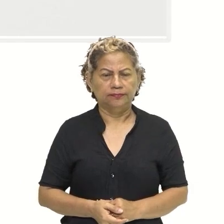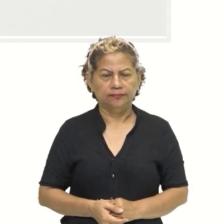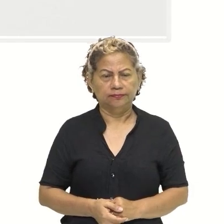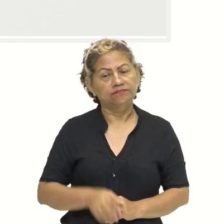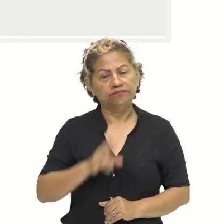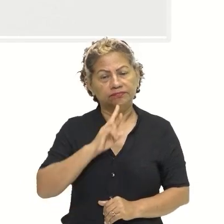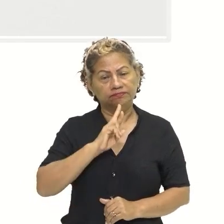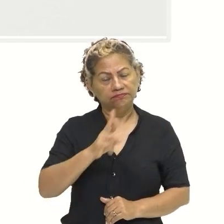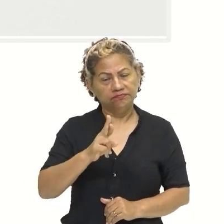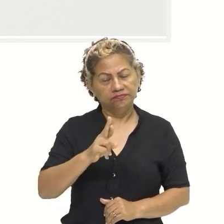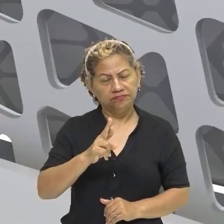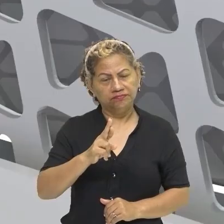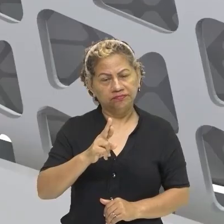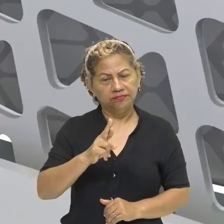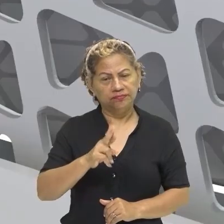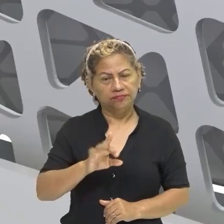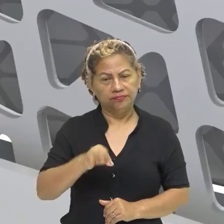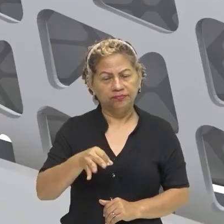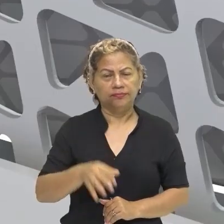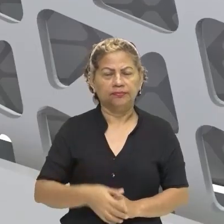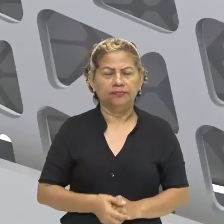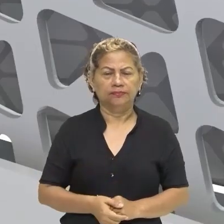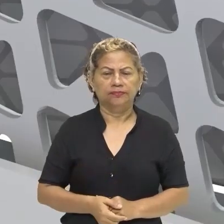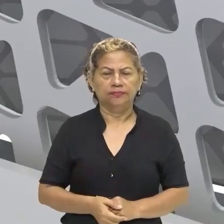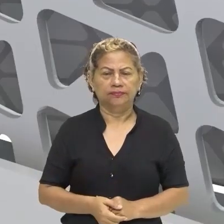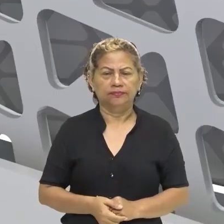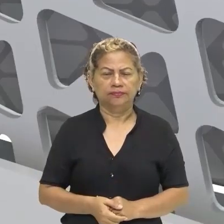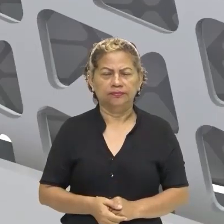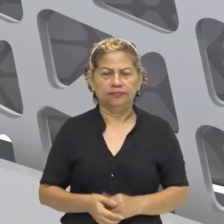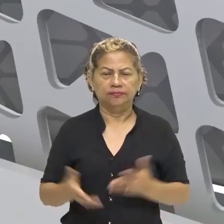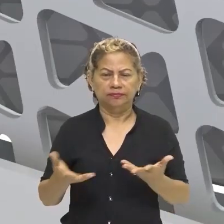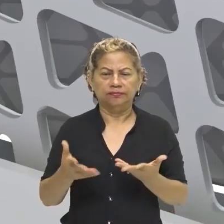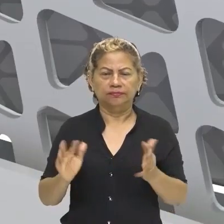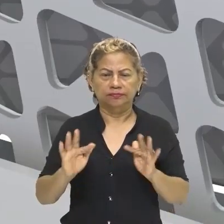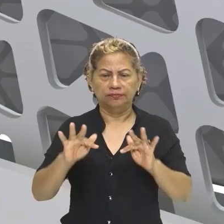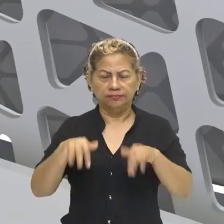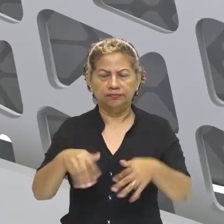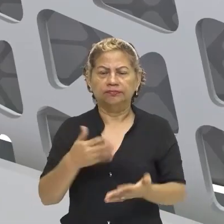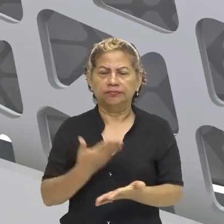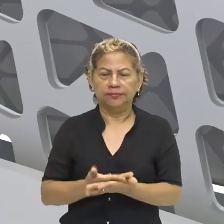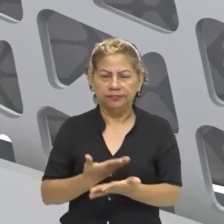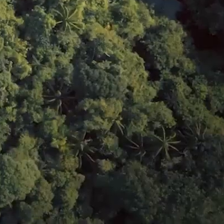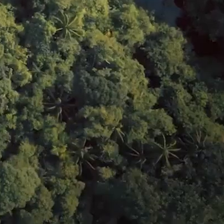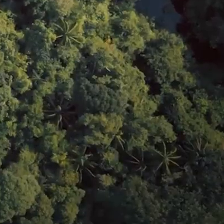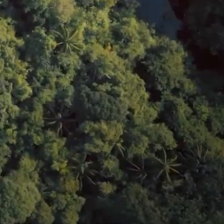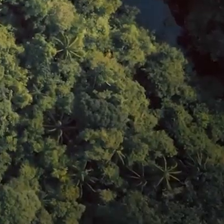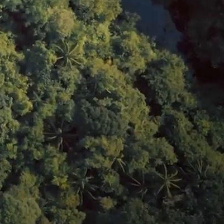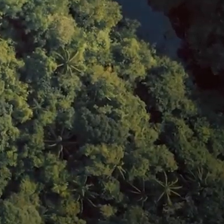próxima de 11,18. E é isso aí, pessoal. Chegamos ao final aqui da nossa aula.